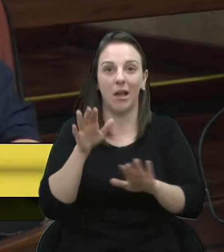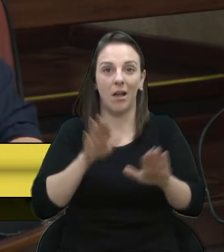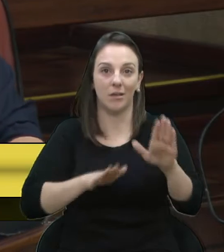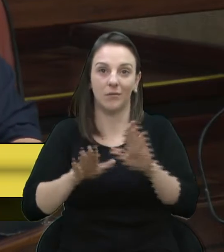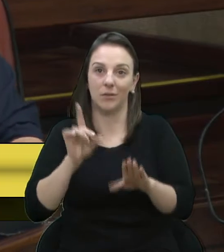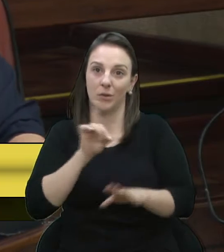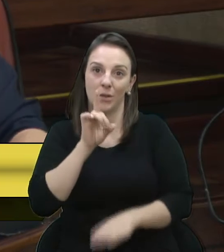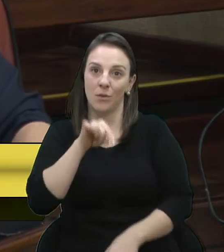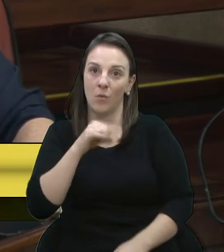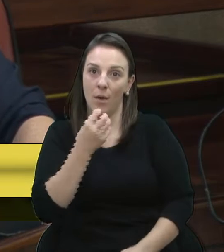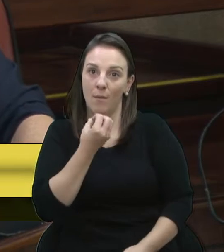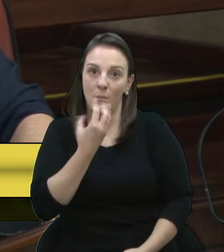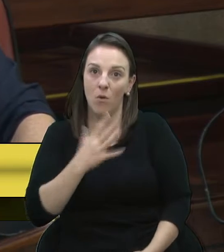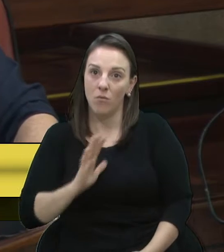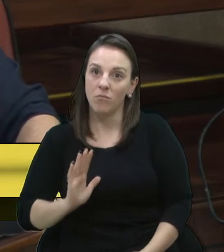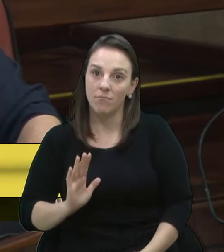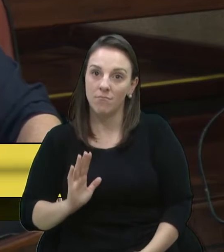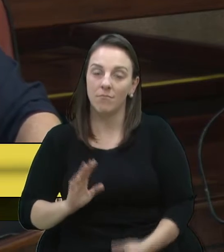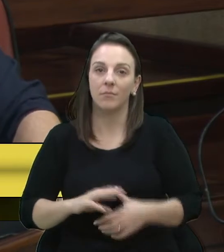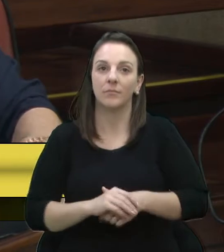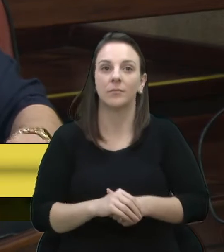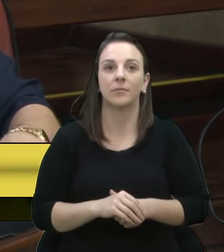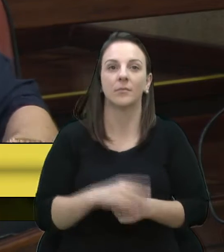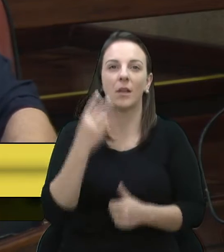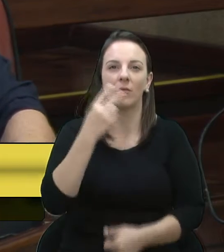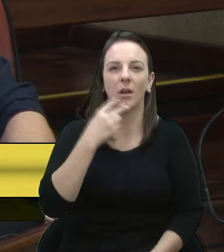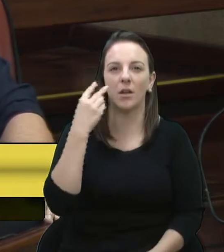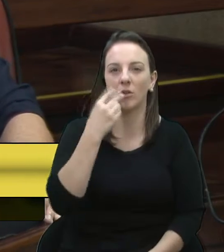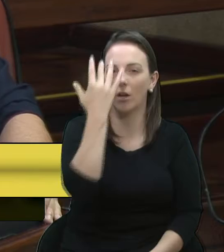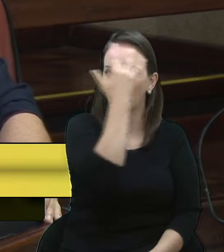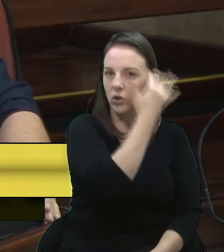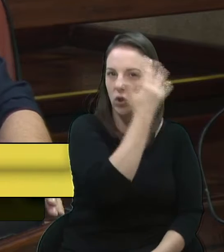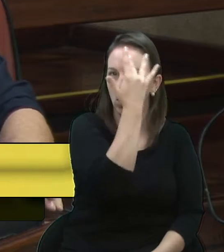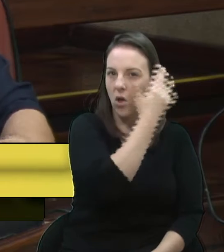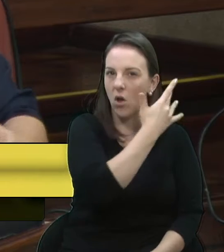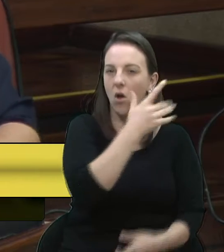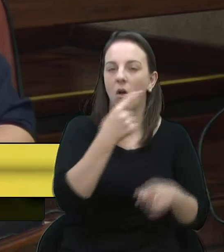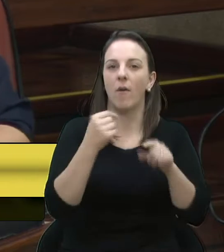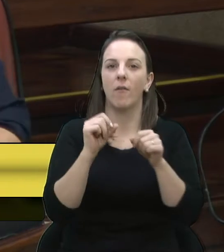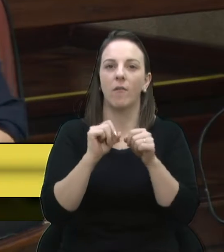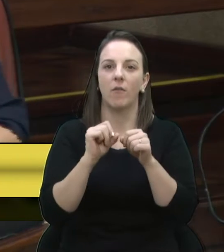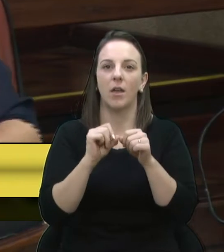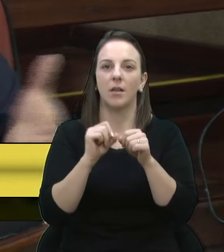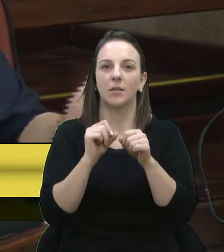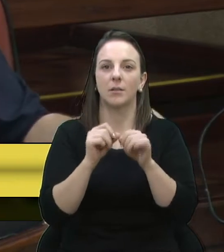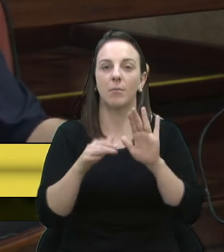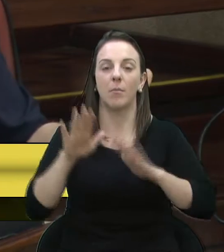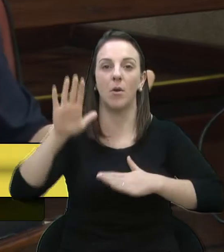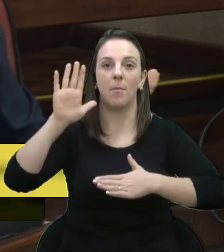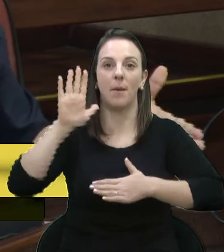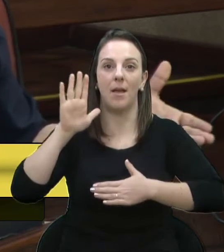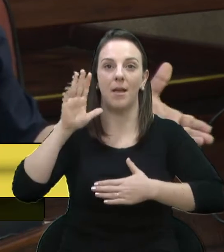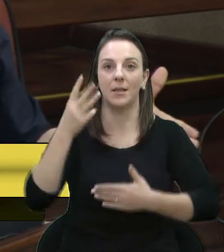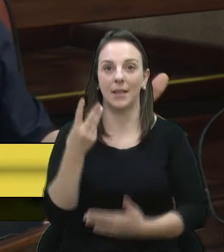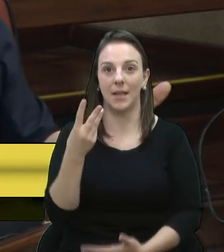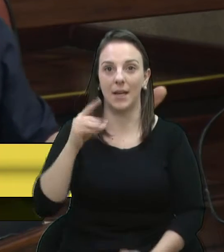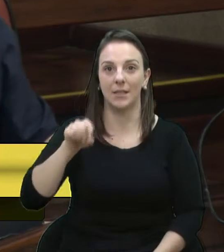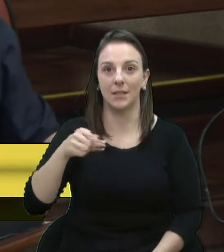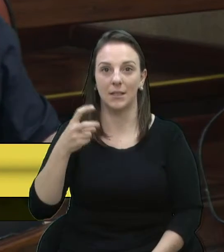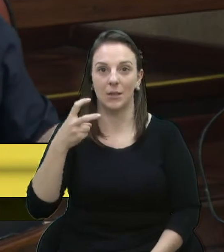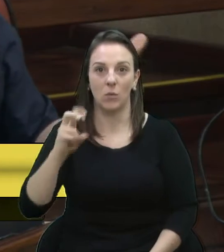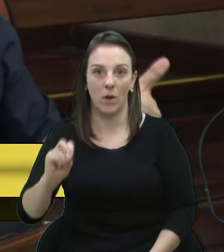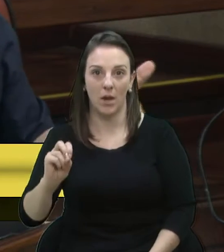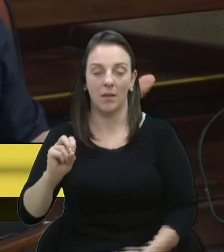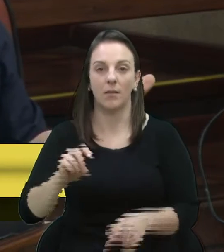comentado, o vereador Adiló fez uma promessa dos 13,50 e tal. Como o senhor falou, infelizmente